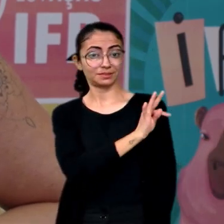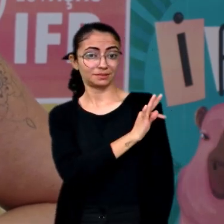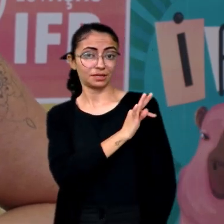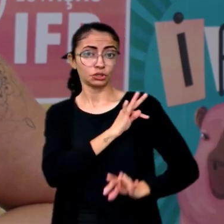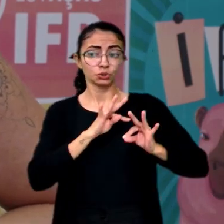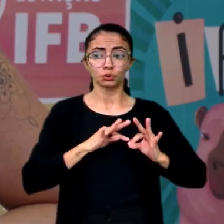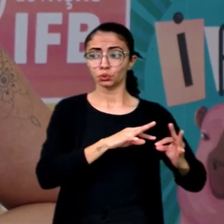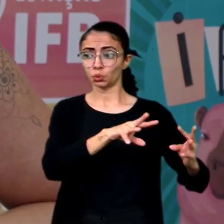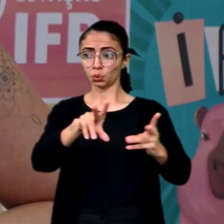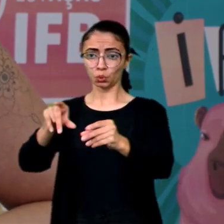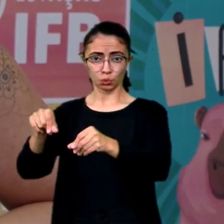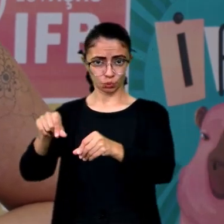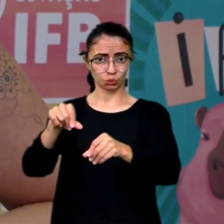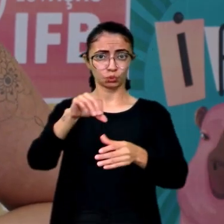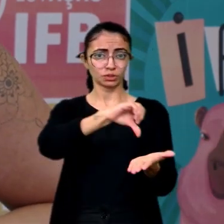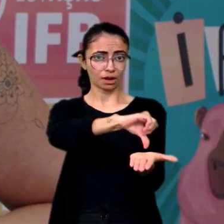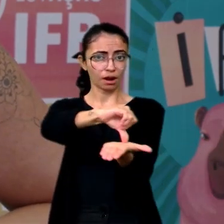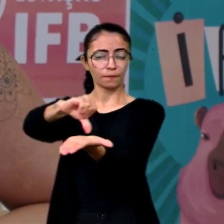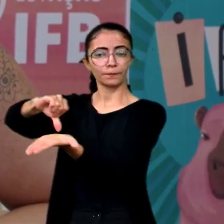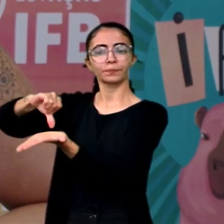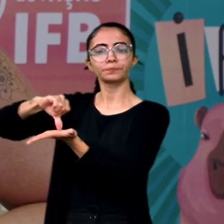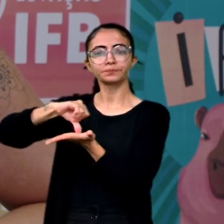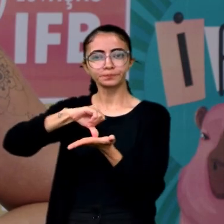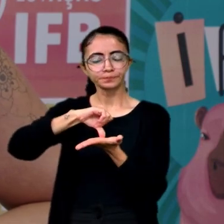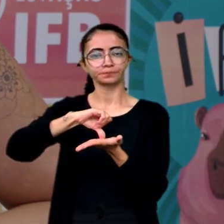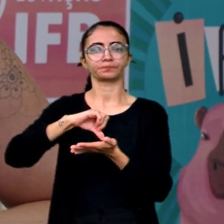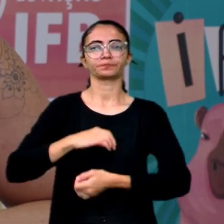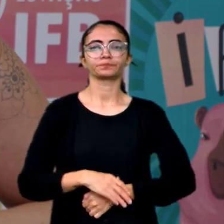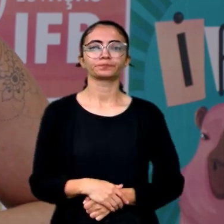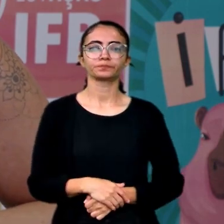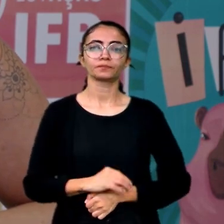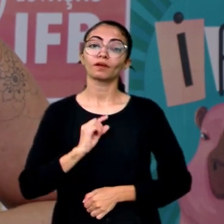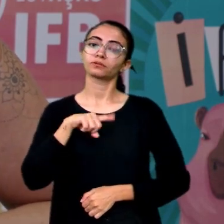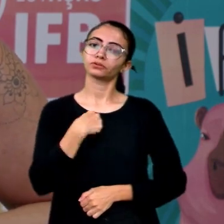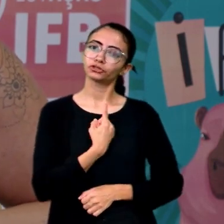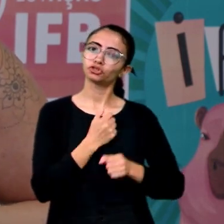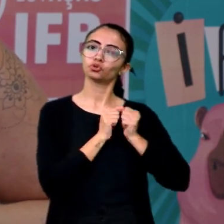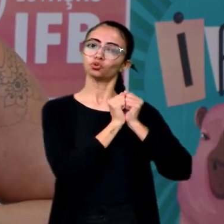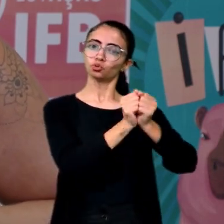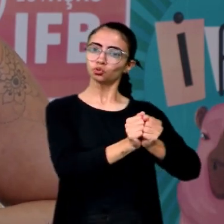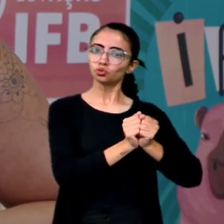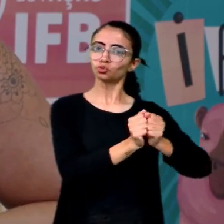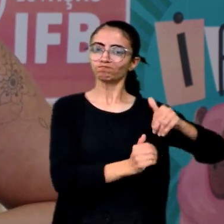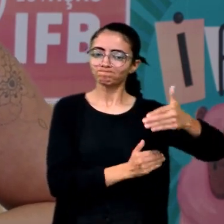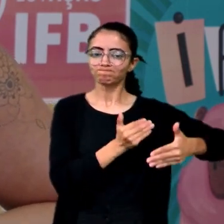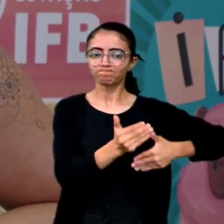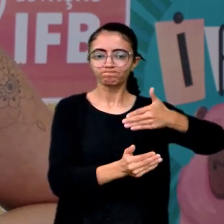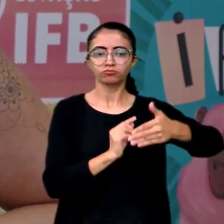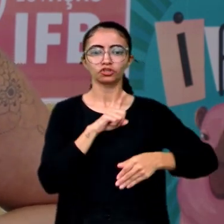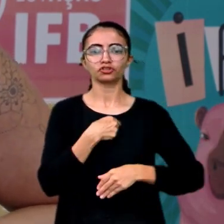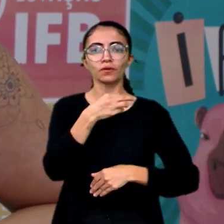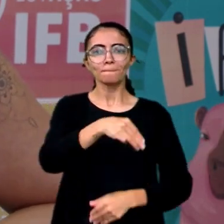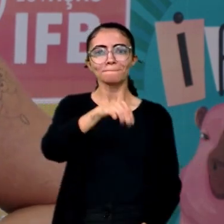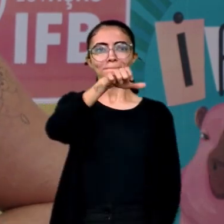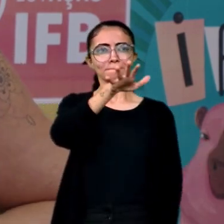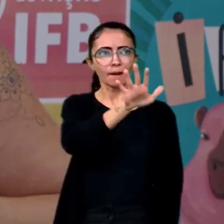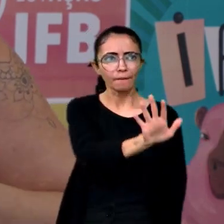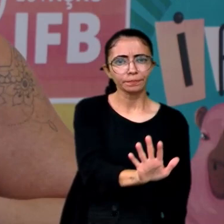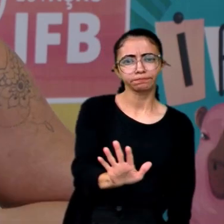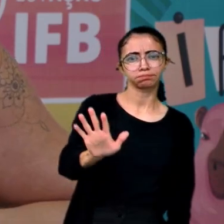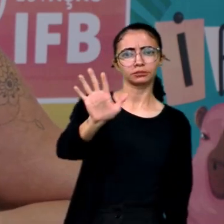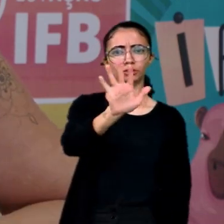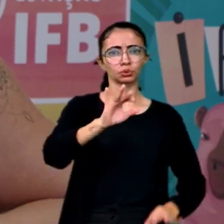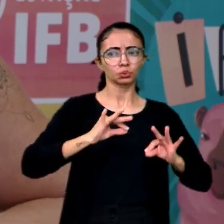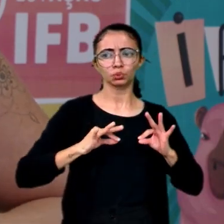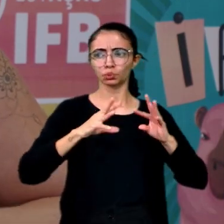campi, e a gente caminhou junto, então a gente fez esse mapeamento de tudo que